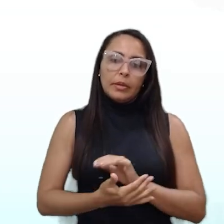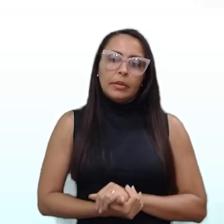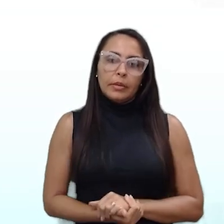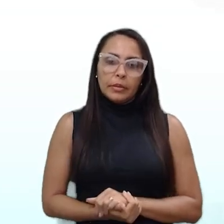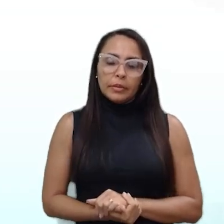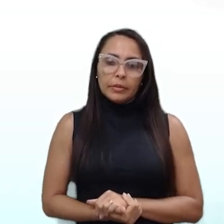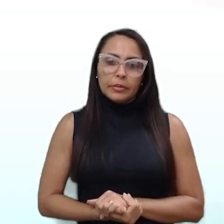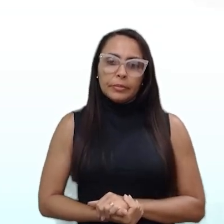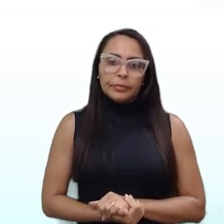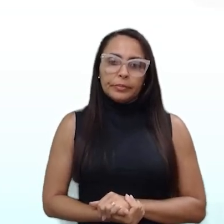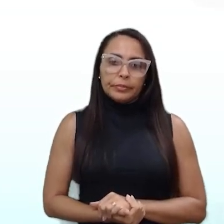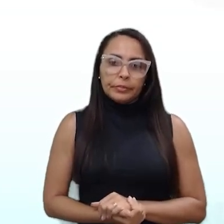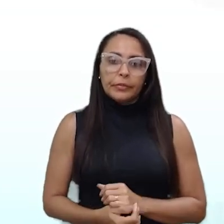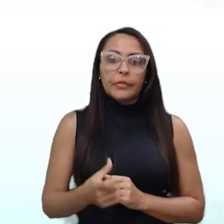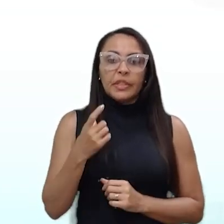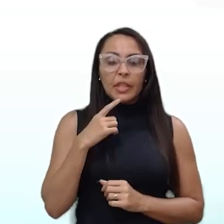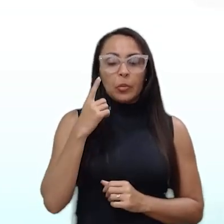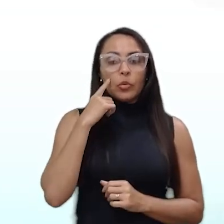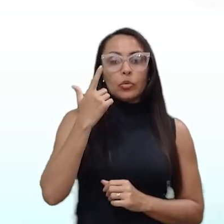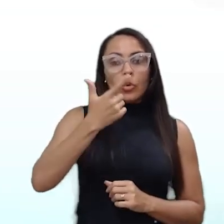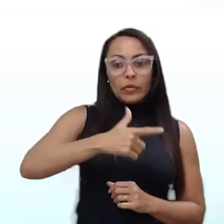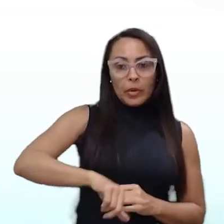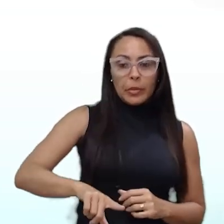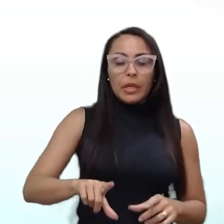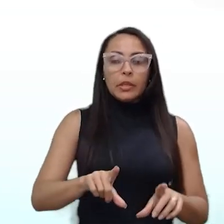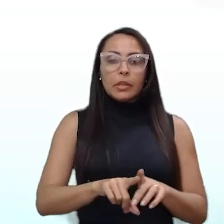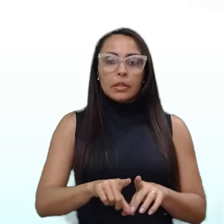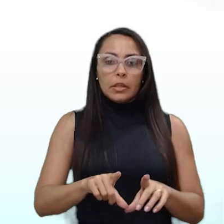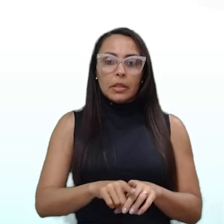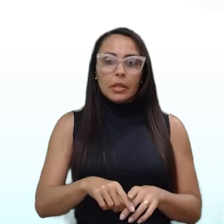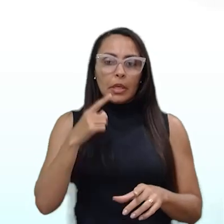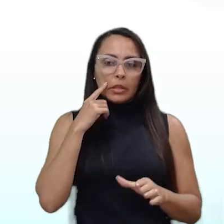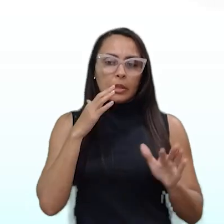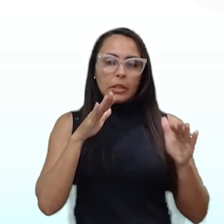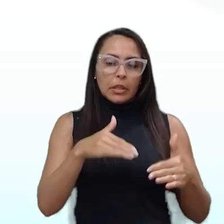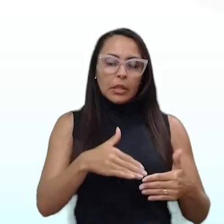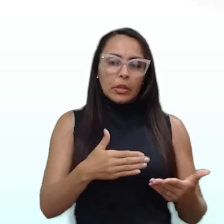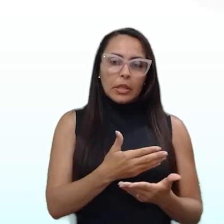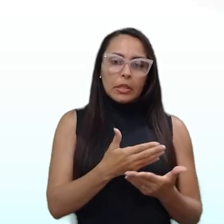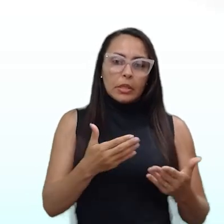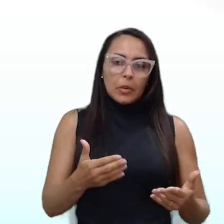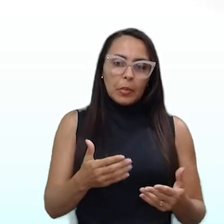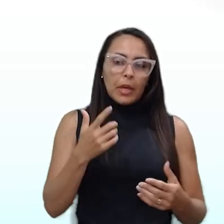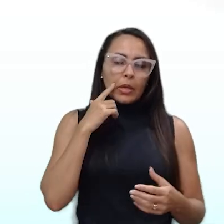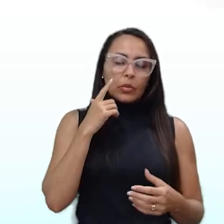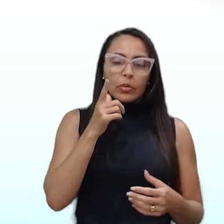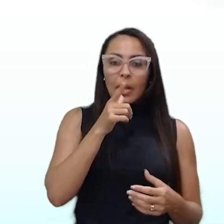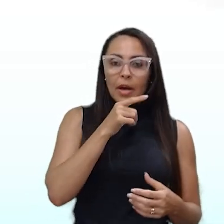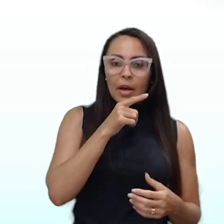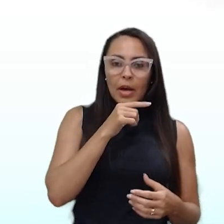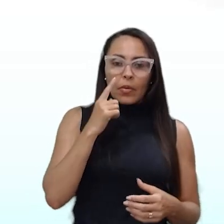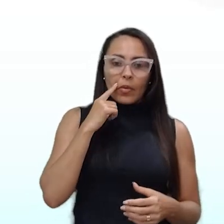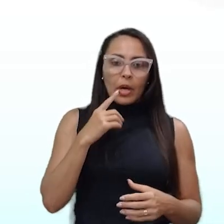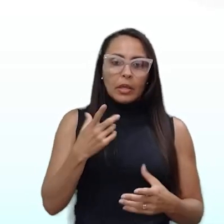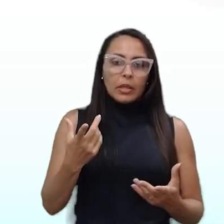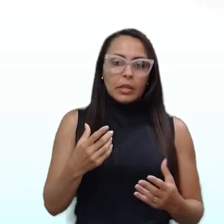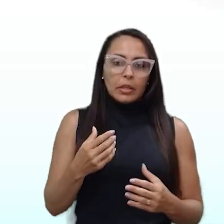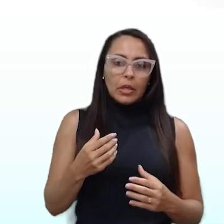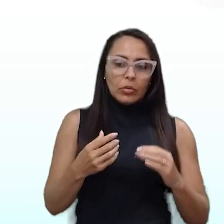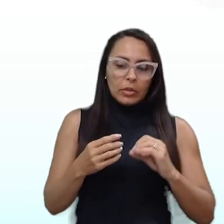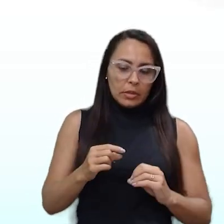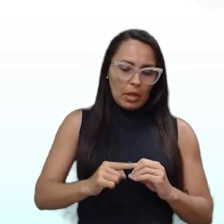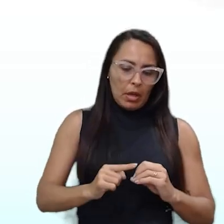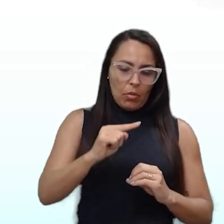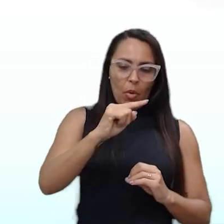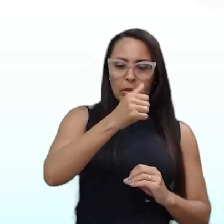paralela. Temos novamente o gráfico indicando o aquecimento da água de 0 até 100, então independente da